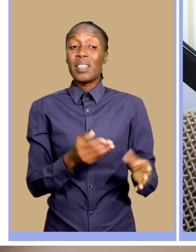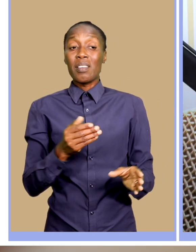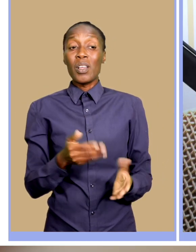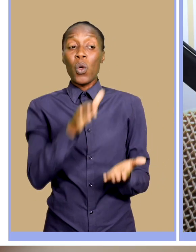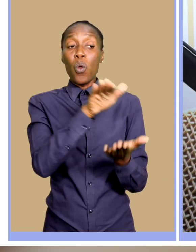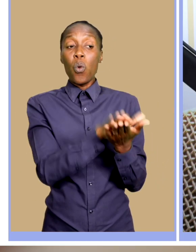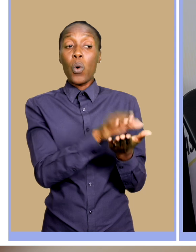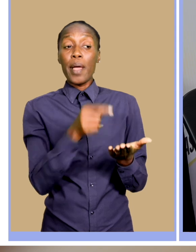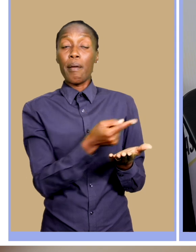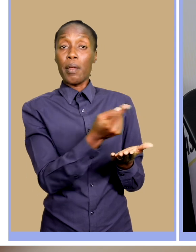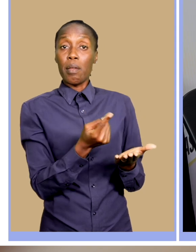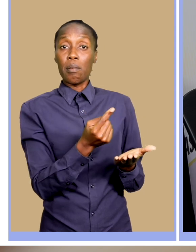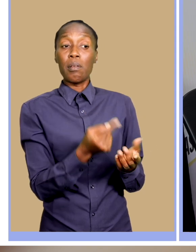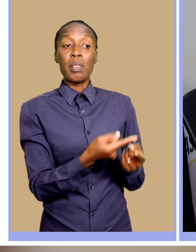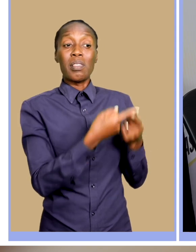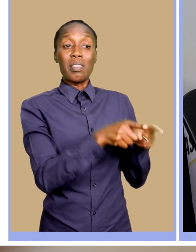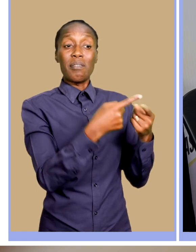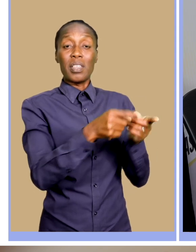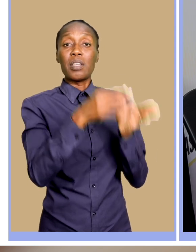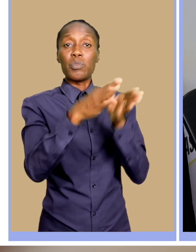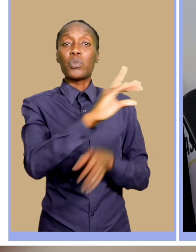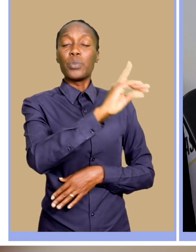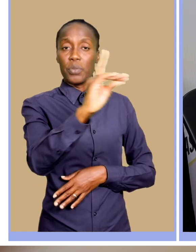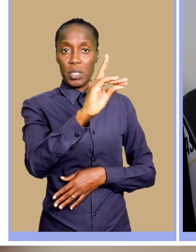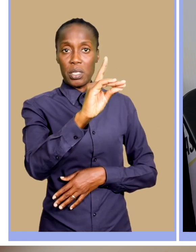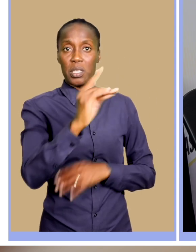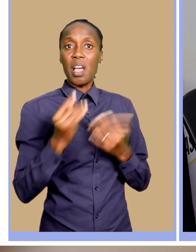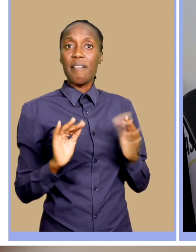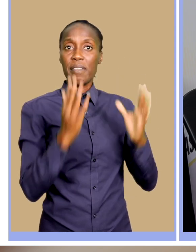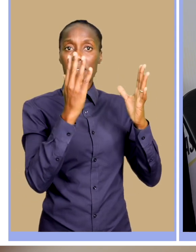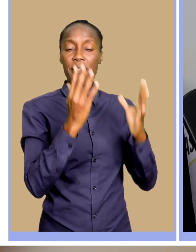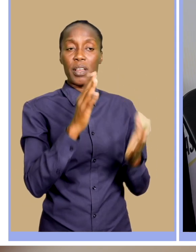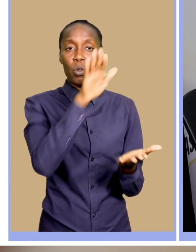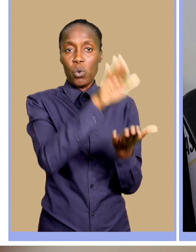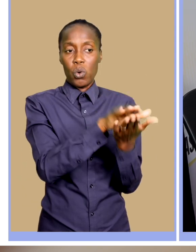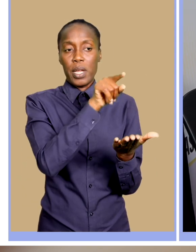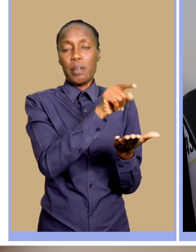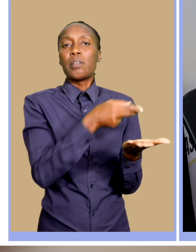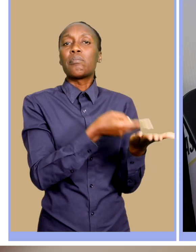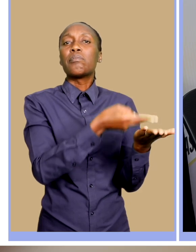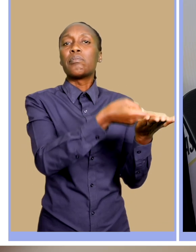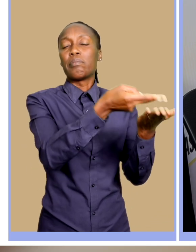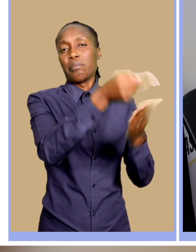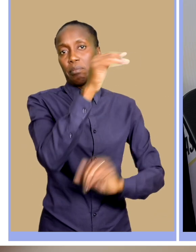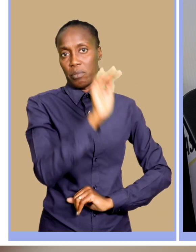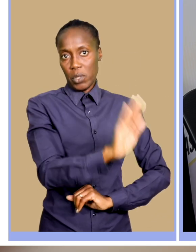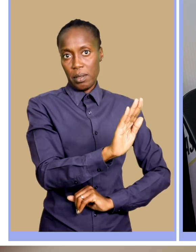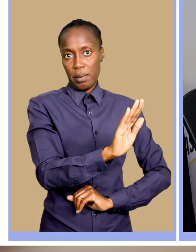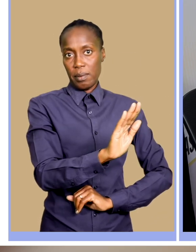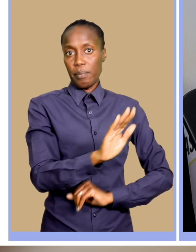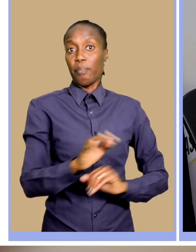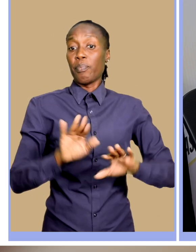de deficiência. Então, esta nossa evacuação tem que estar, portanto,